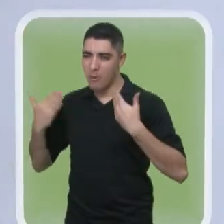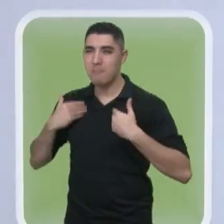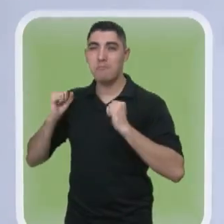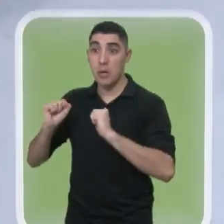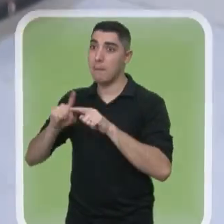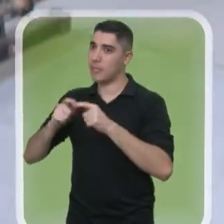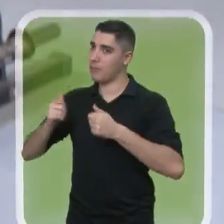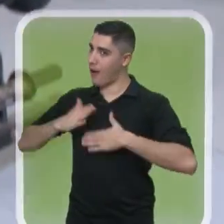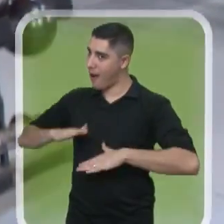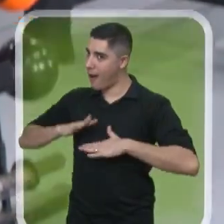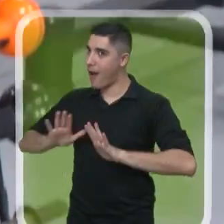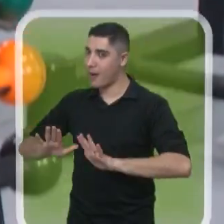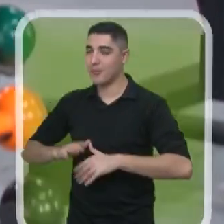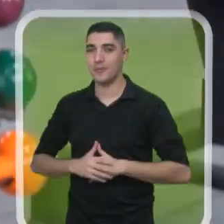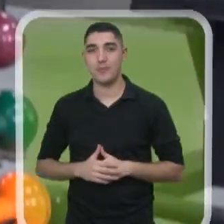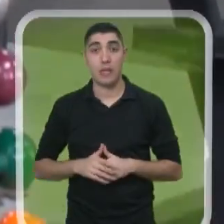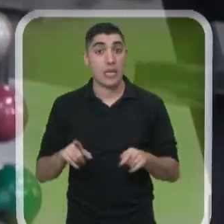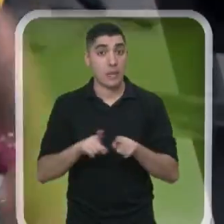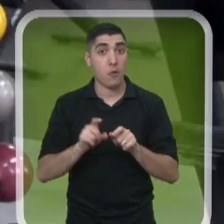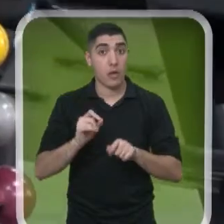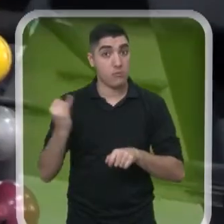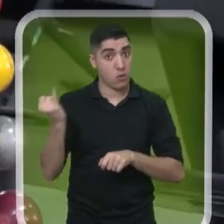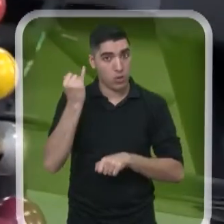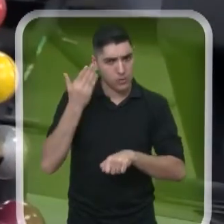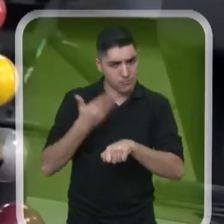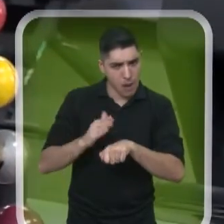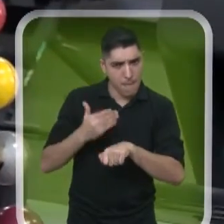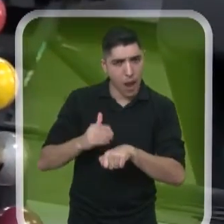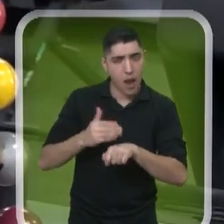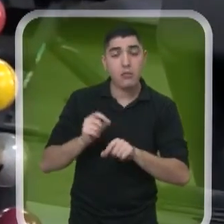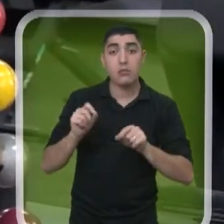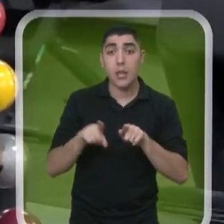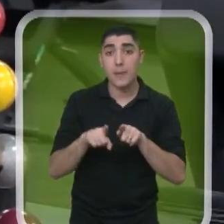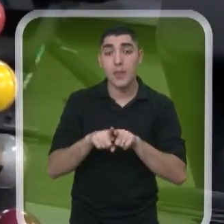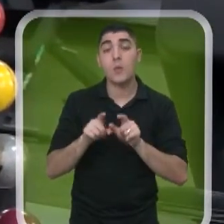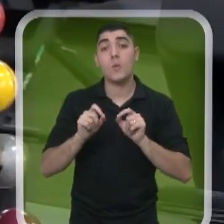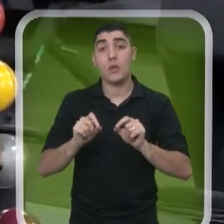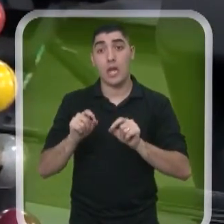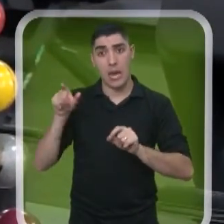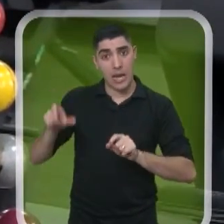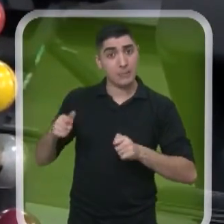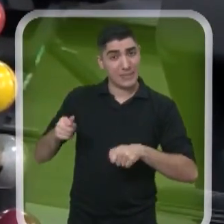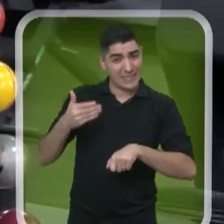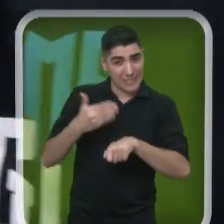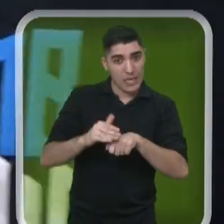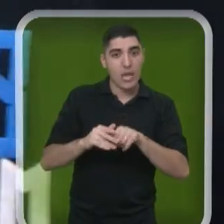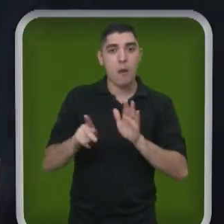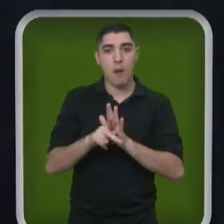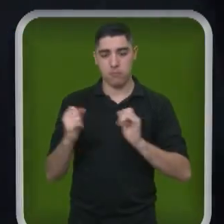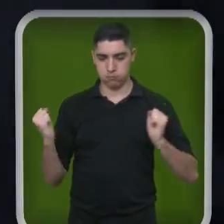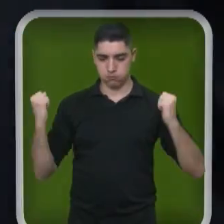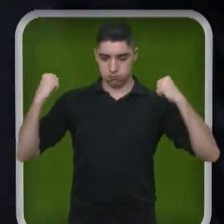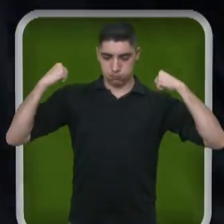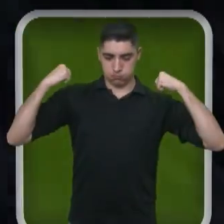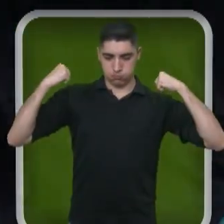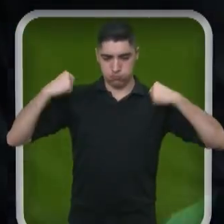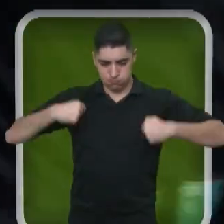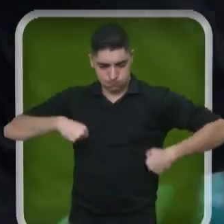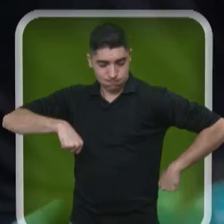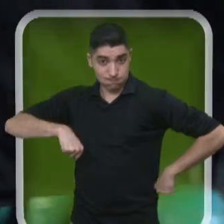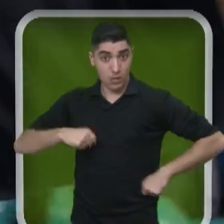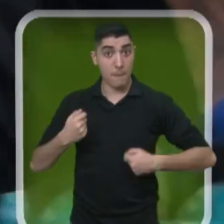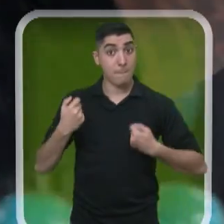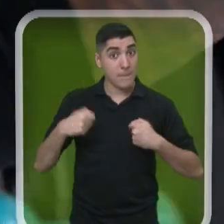Outra parte importante da preparação para as competições de fisiculturismo é o treinamento das poses. Isso mesmo, o